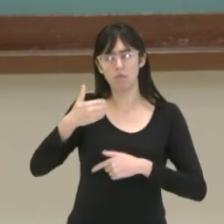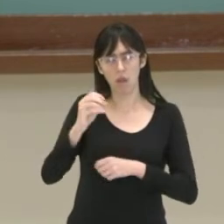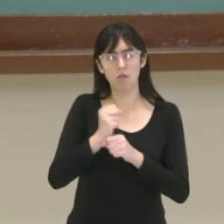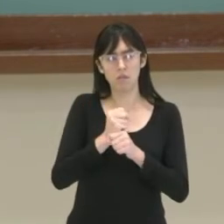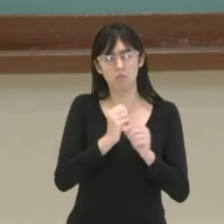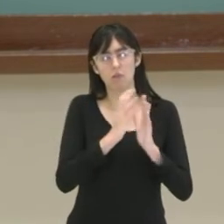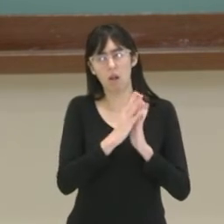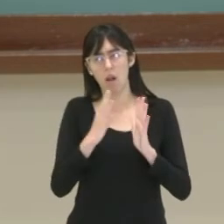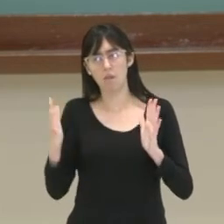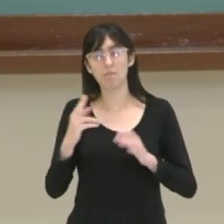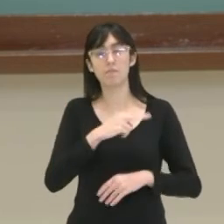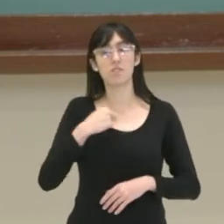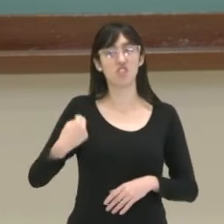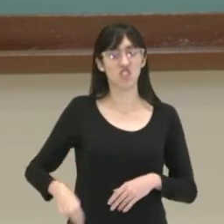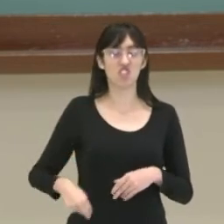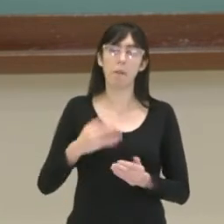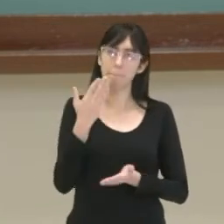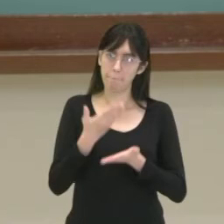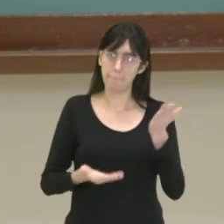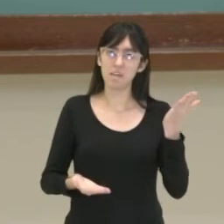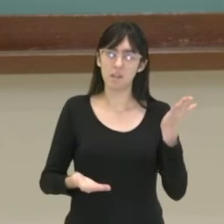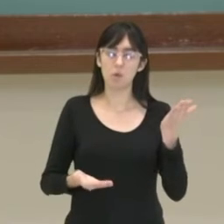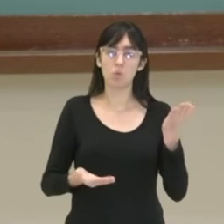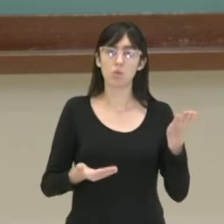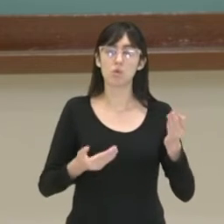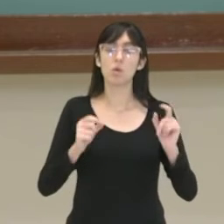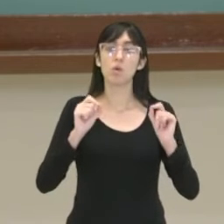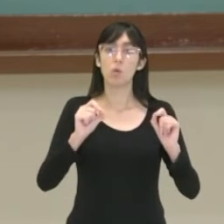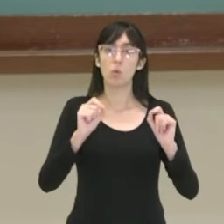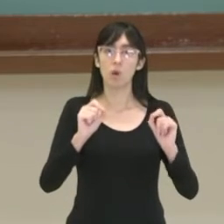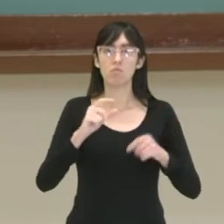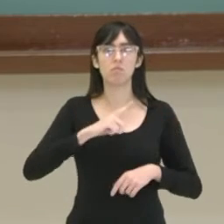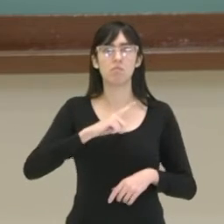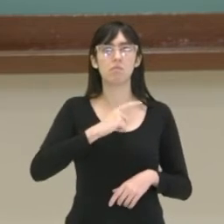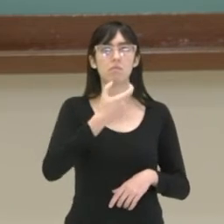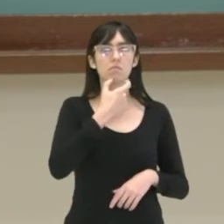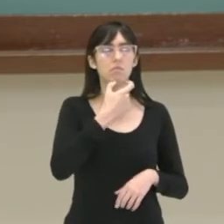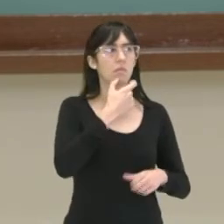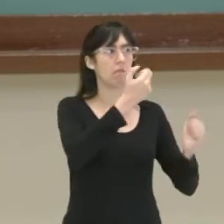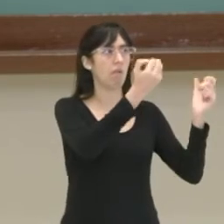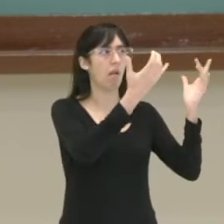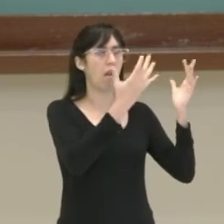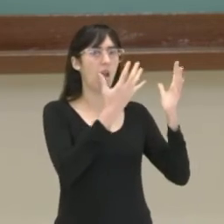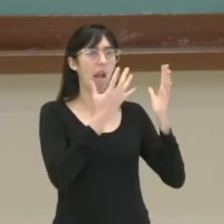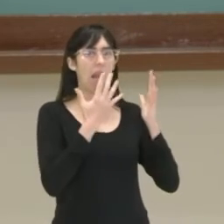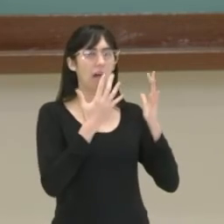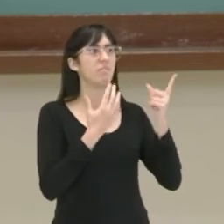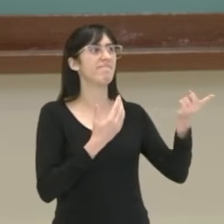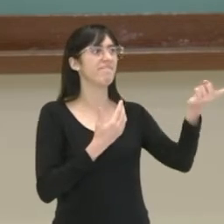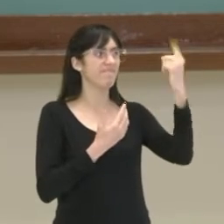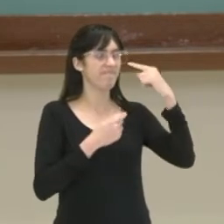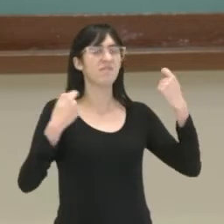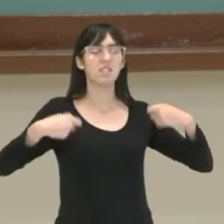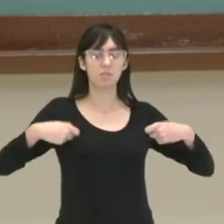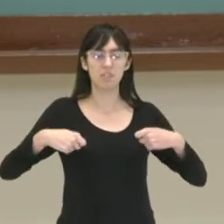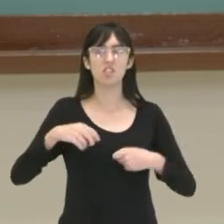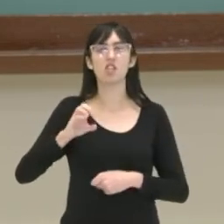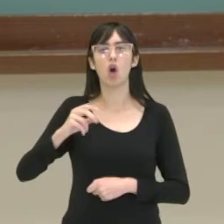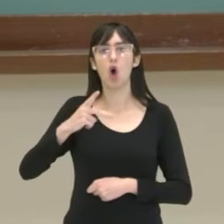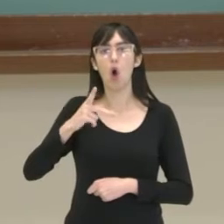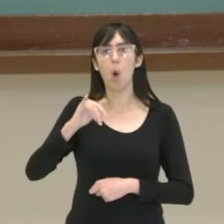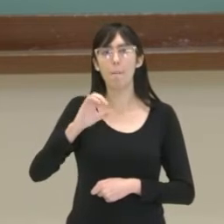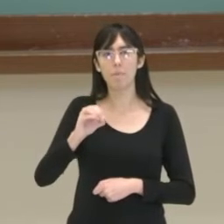China sai derrotada com a imposição inglesa de sim plantarem ópio em território